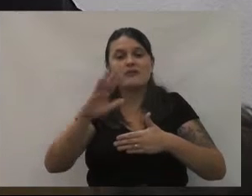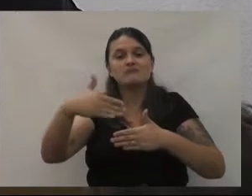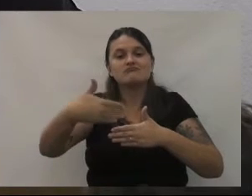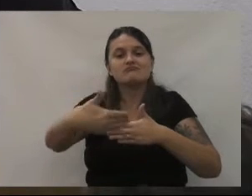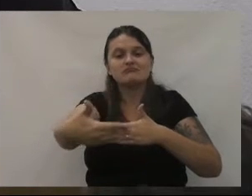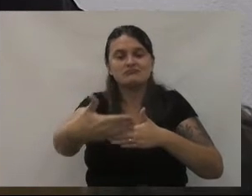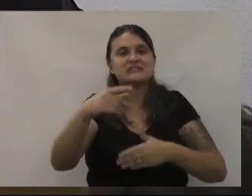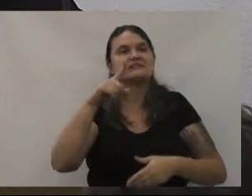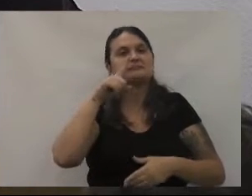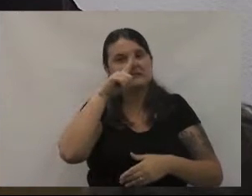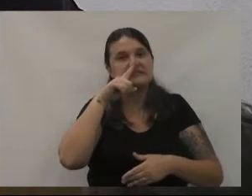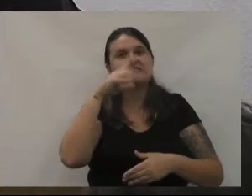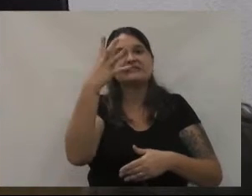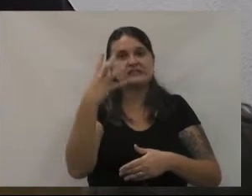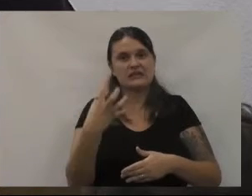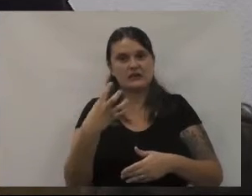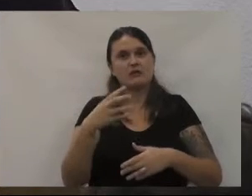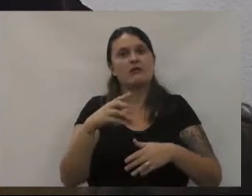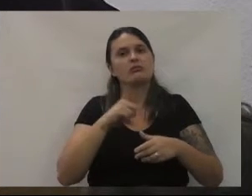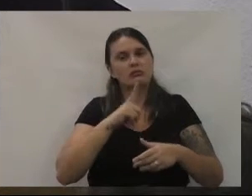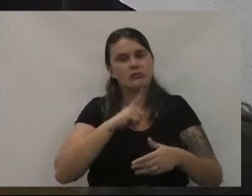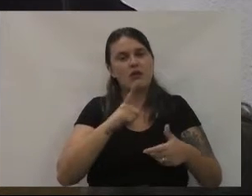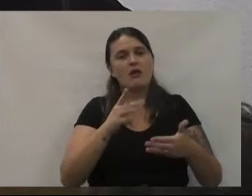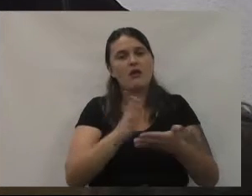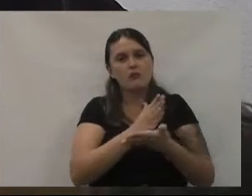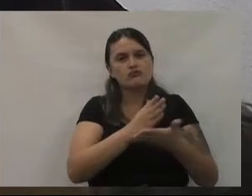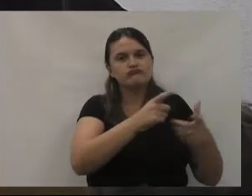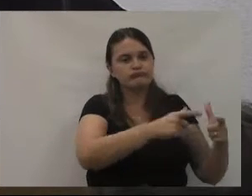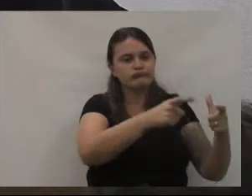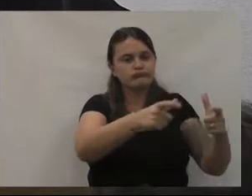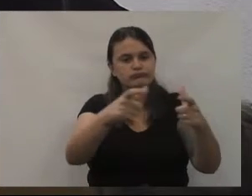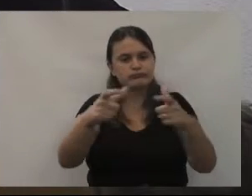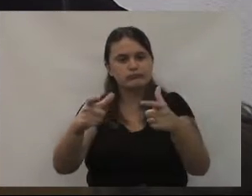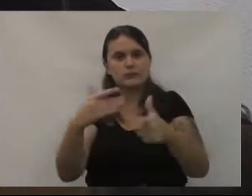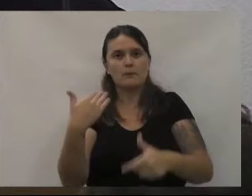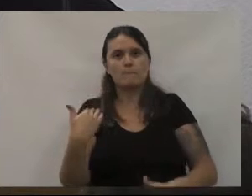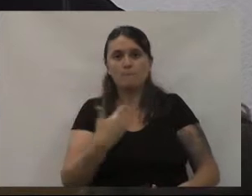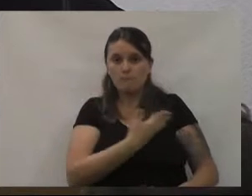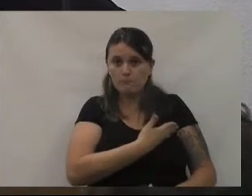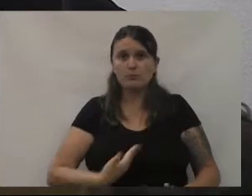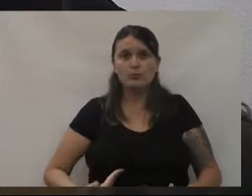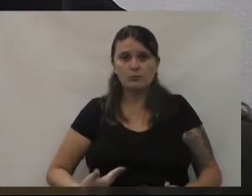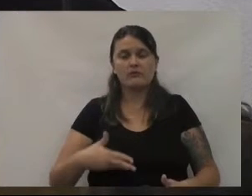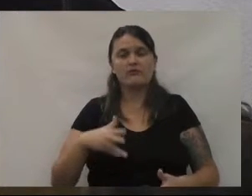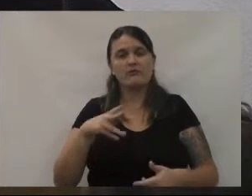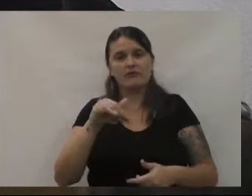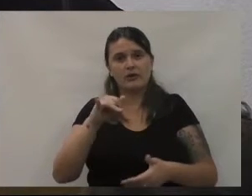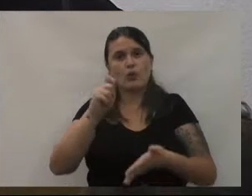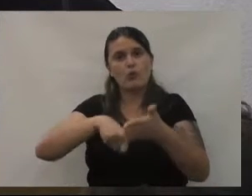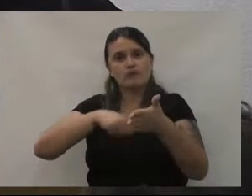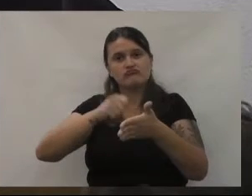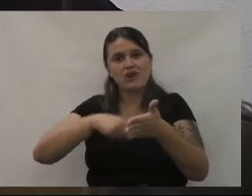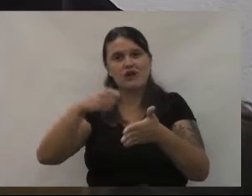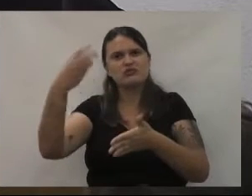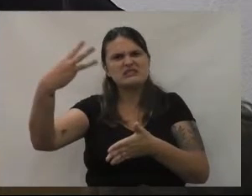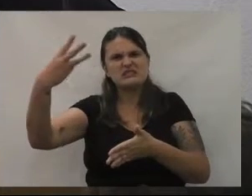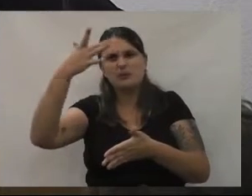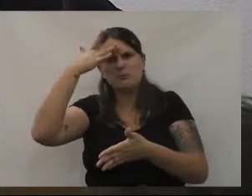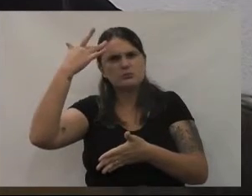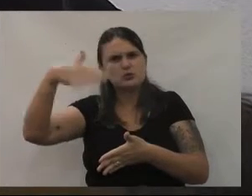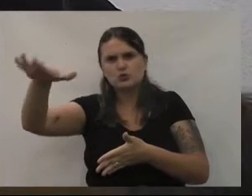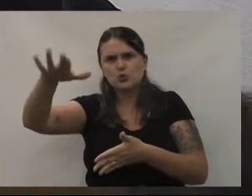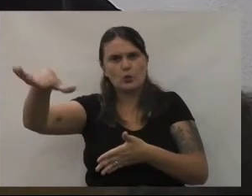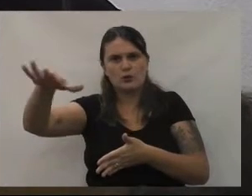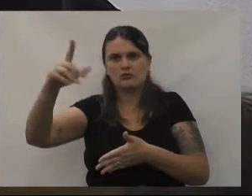são graves. Tem muitos setores aí que os entes públicos vão acabar terceirizando. Eu comentava até